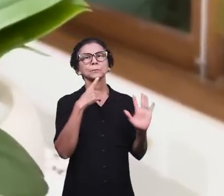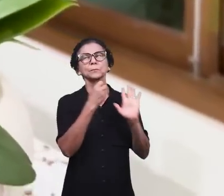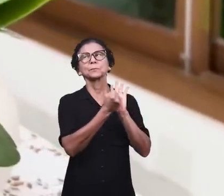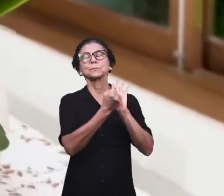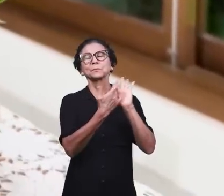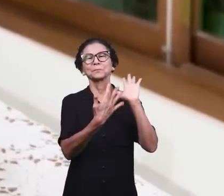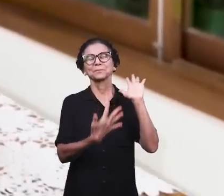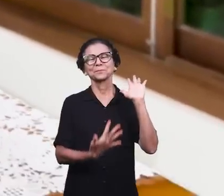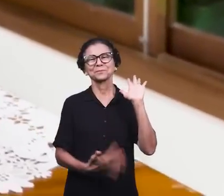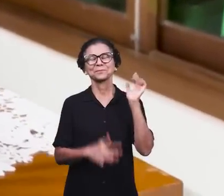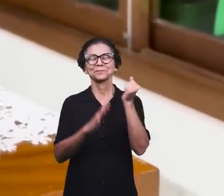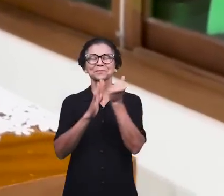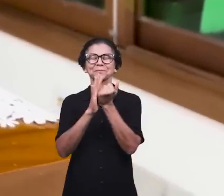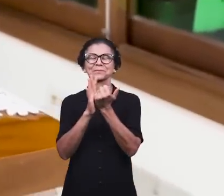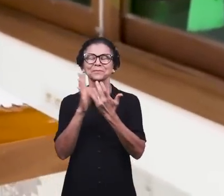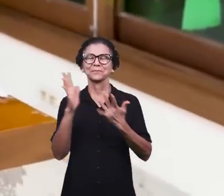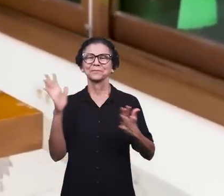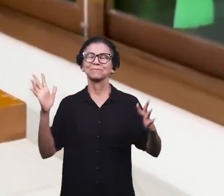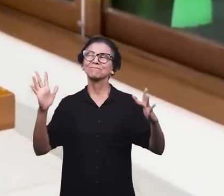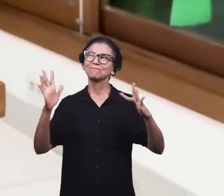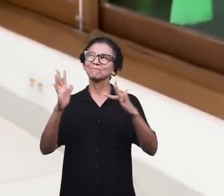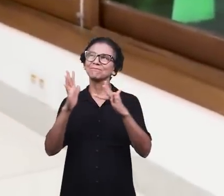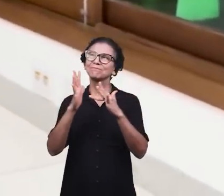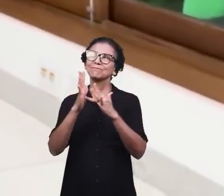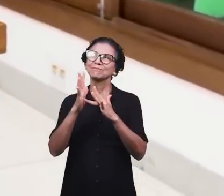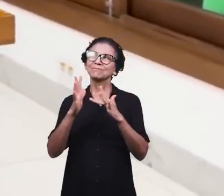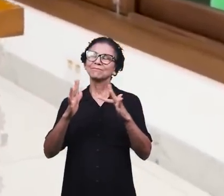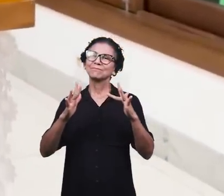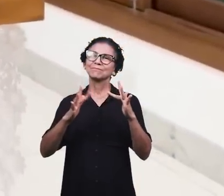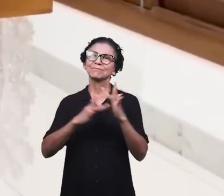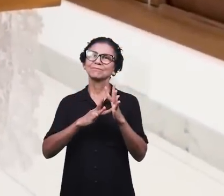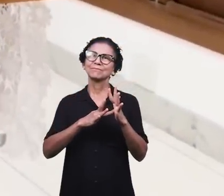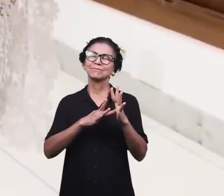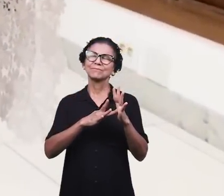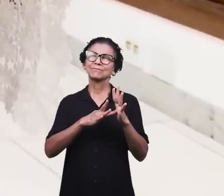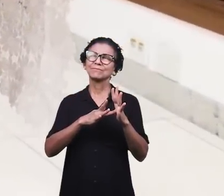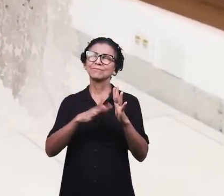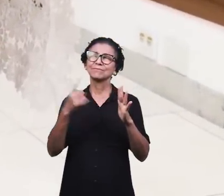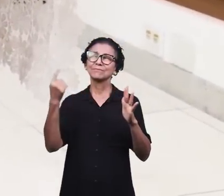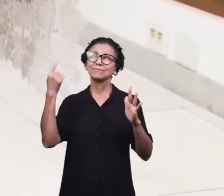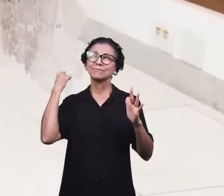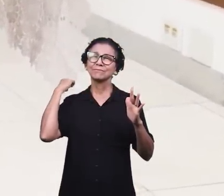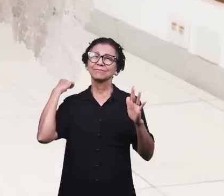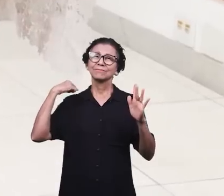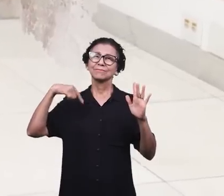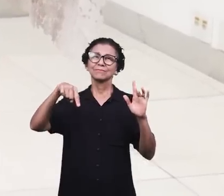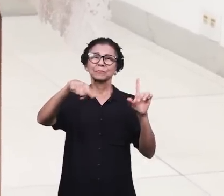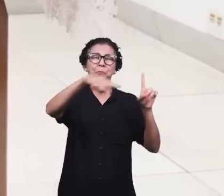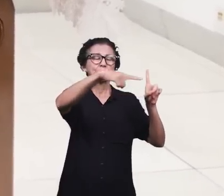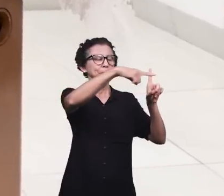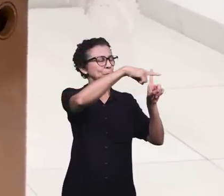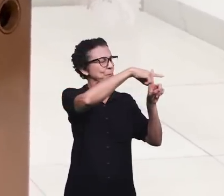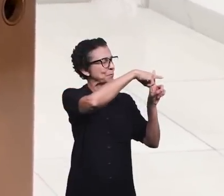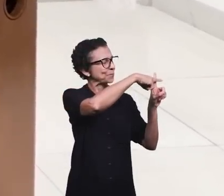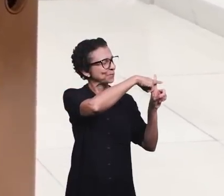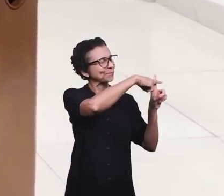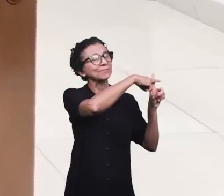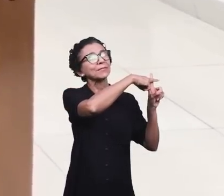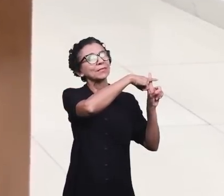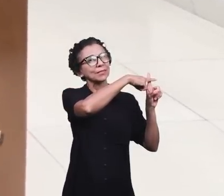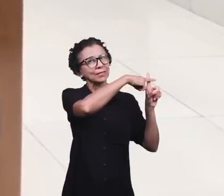O sangue de Jesus vertido ali